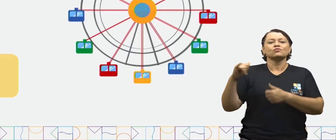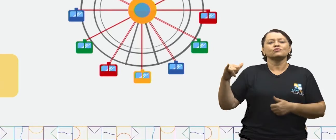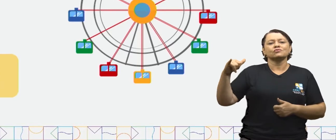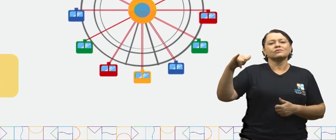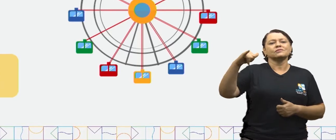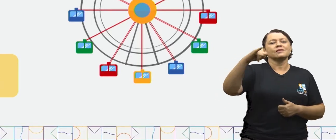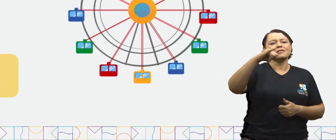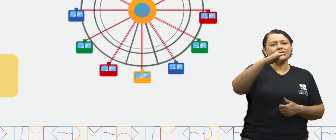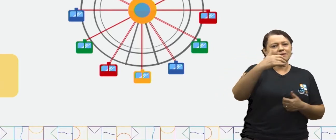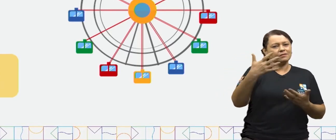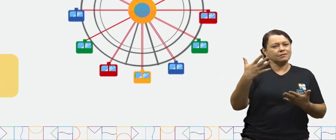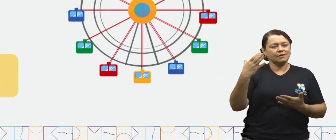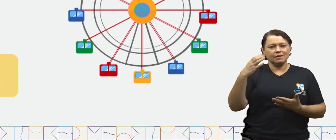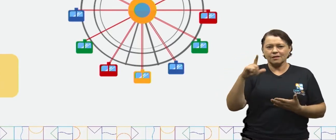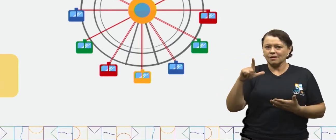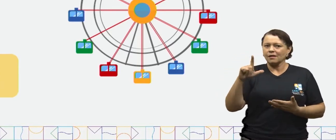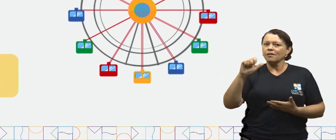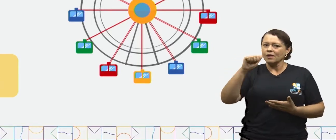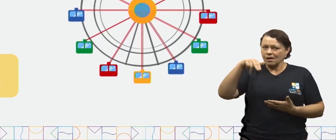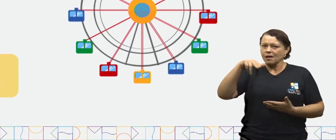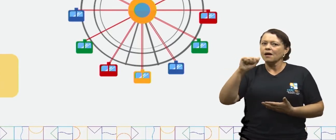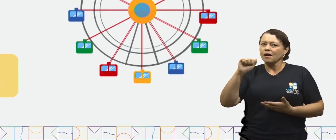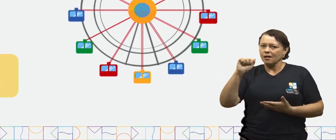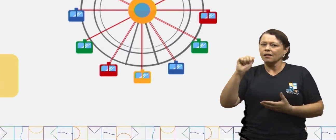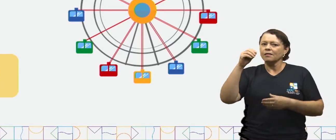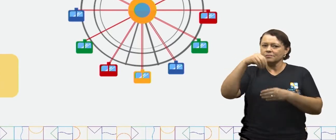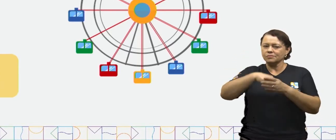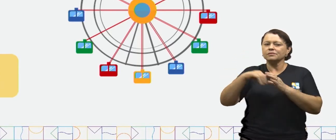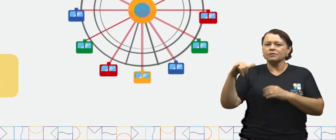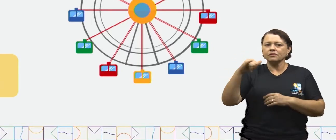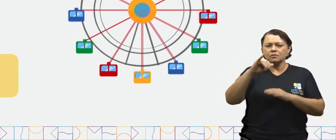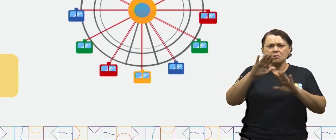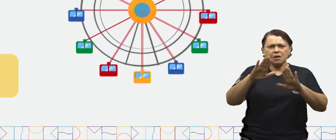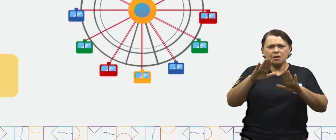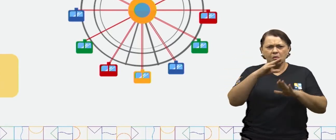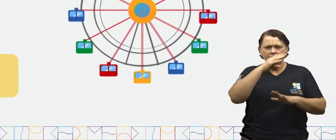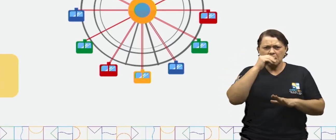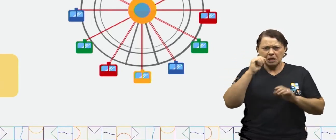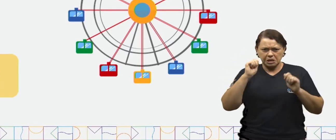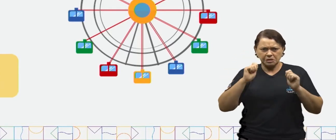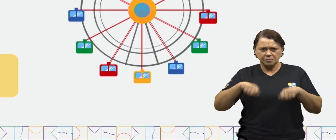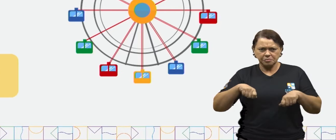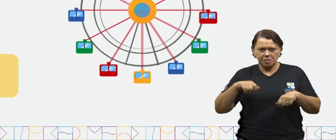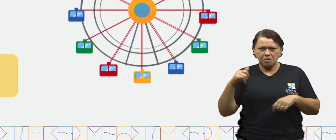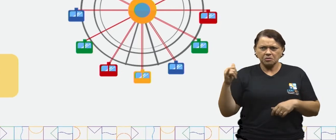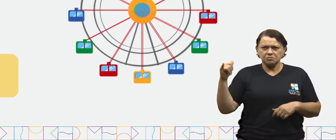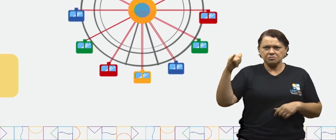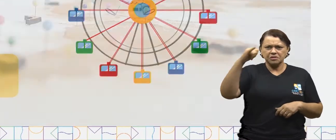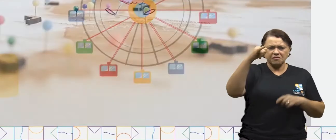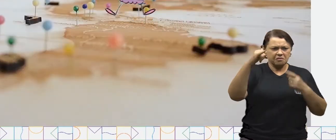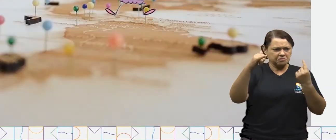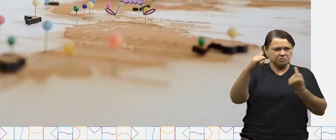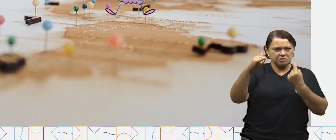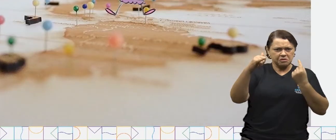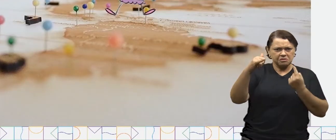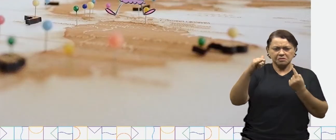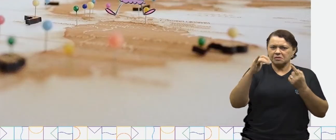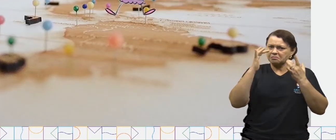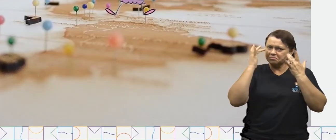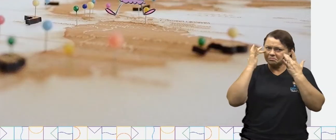E é claro que a Ana Luísa estava. Mas uma criança pode viajar sozinha? Acho que não. E